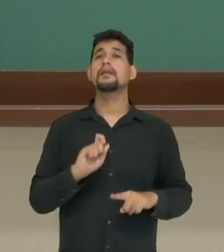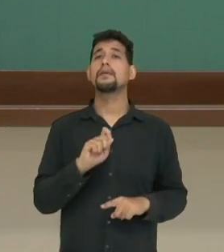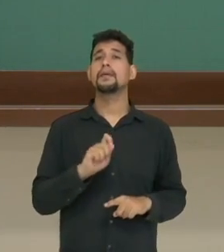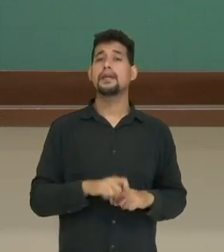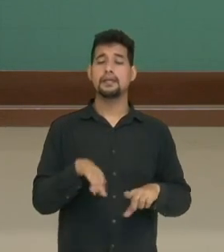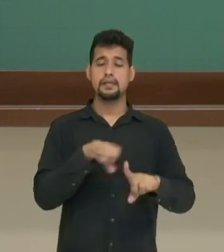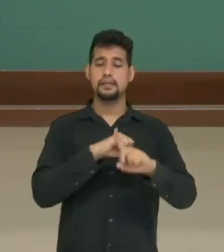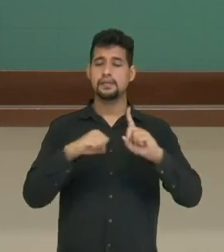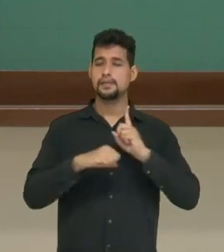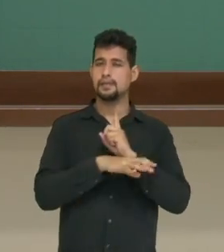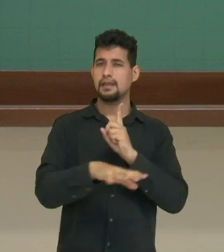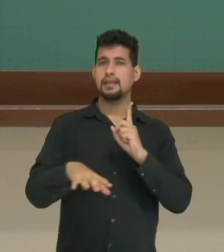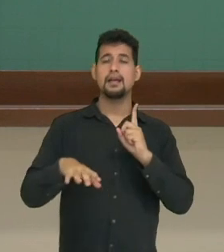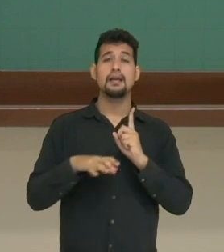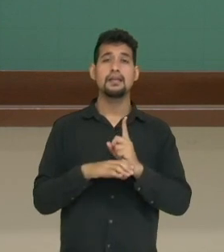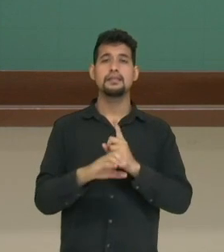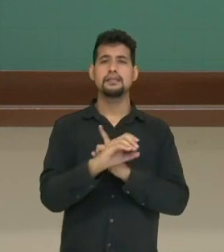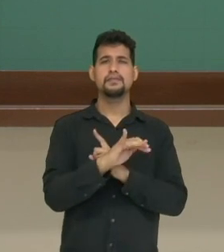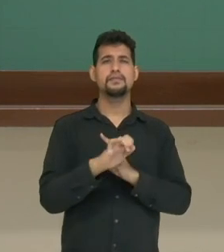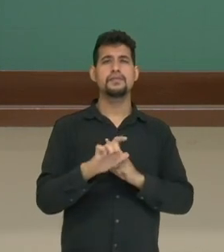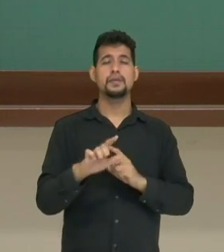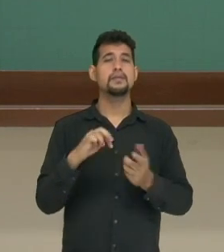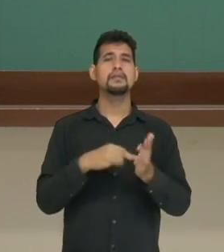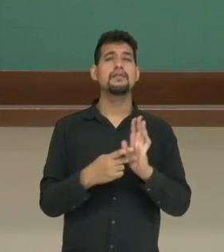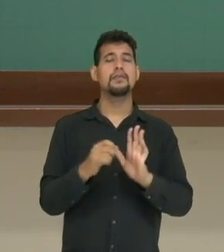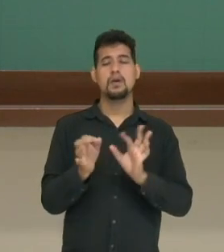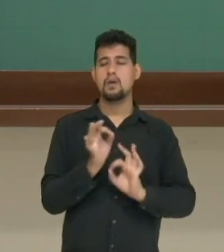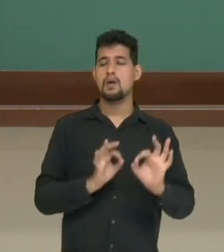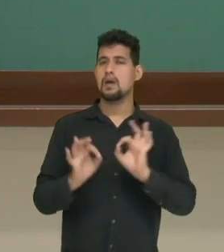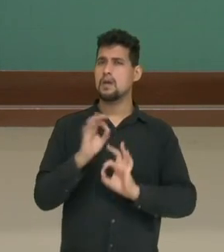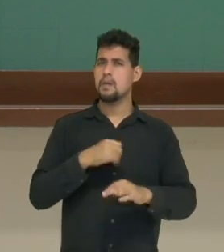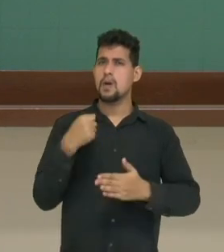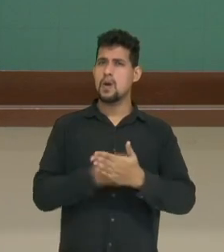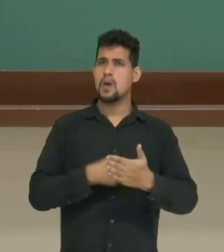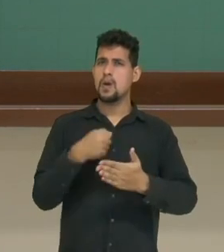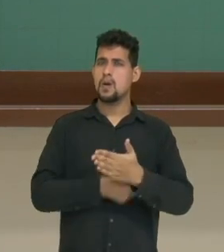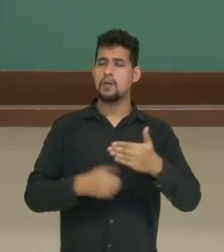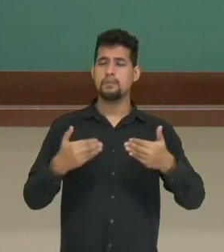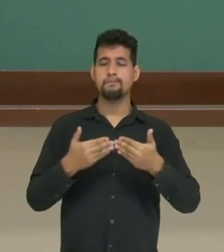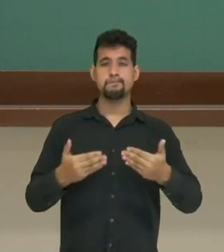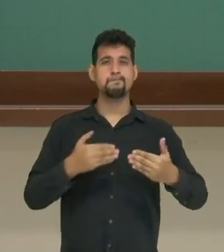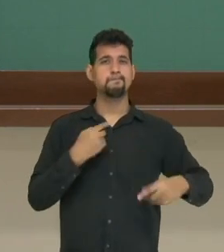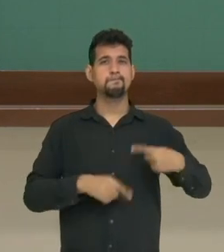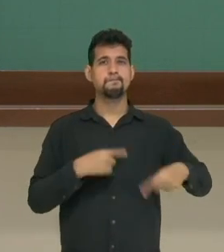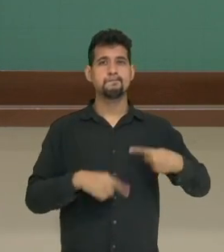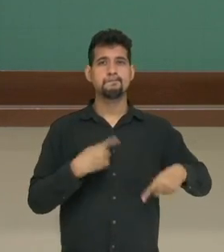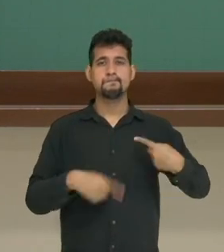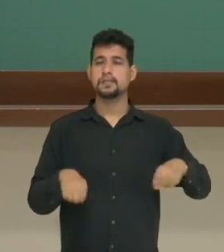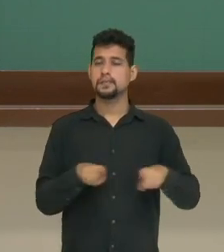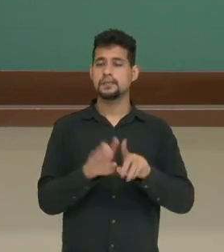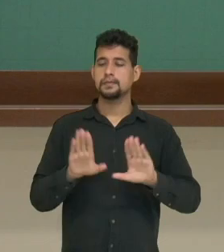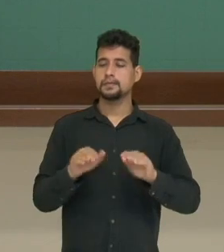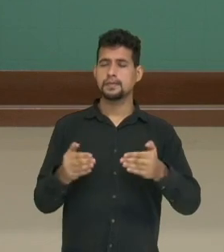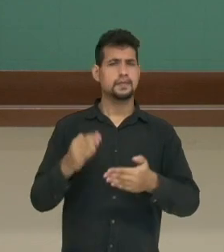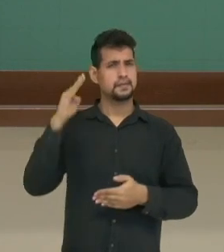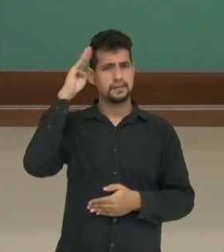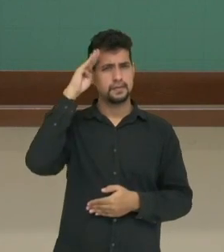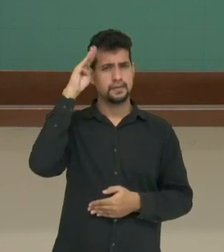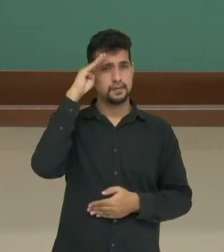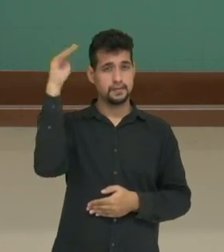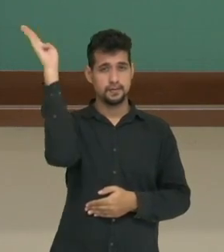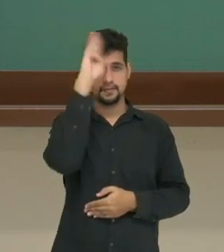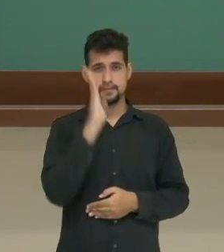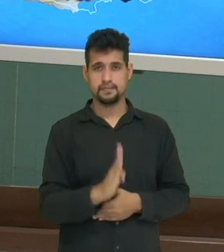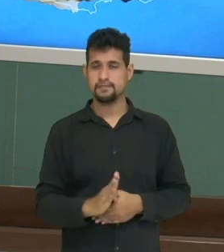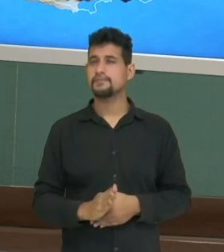da sociedade civil que se organizou para lutar por maior abertura política dentro do regime militar no